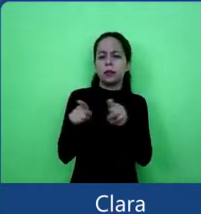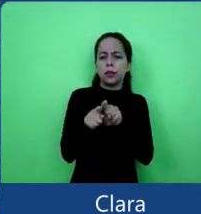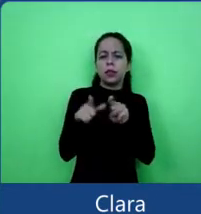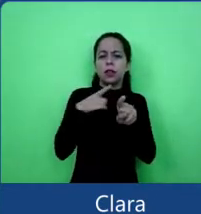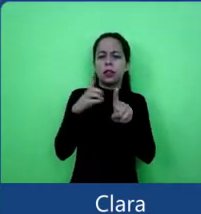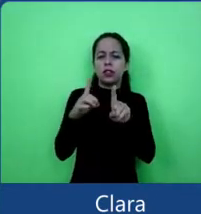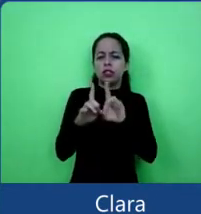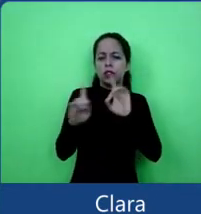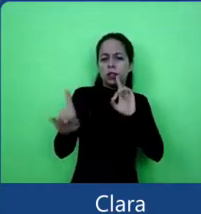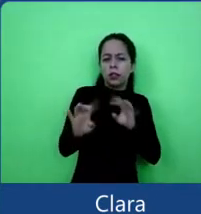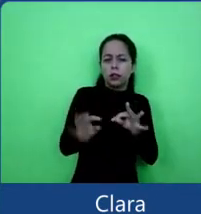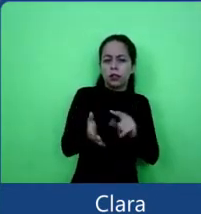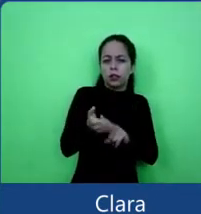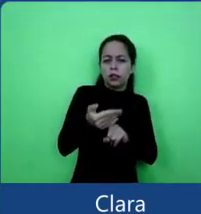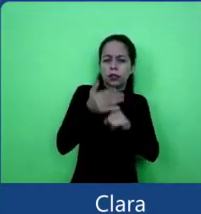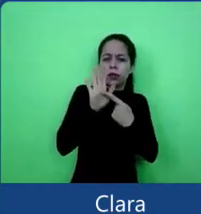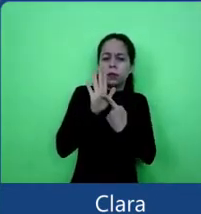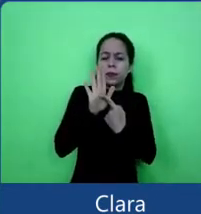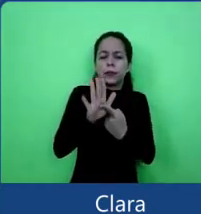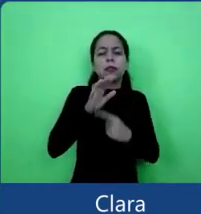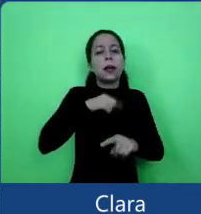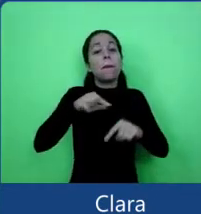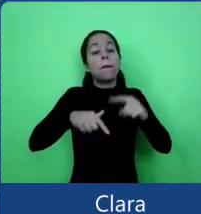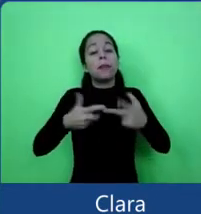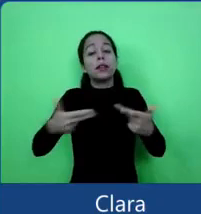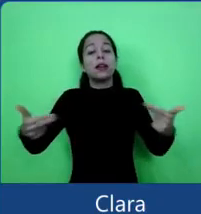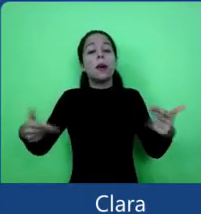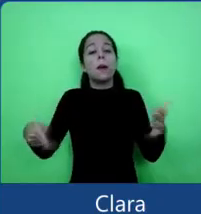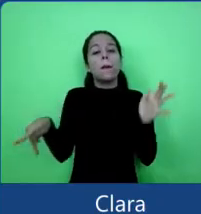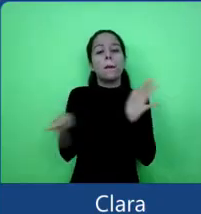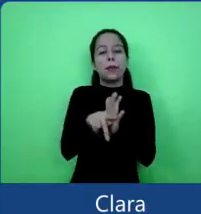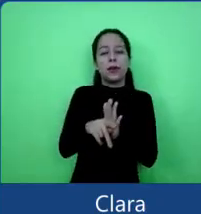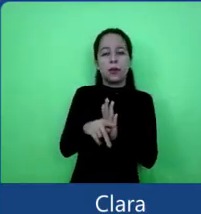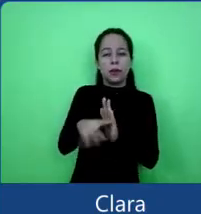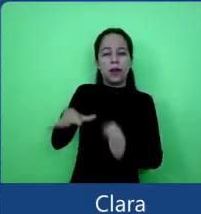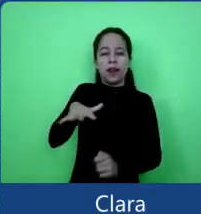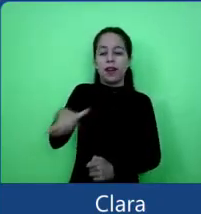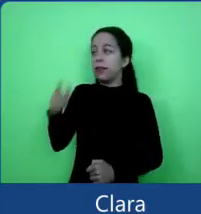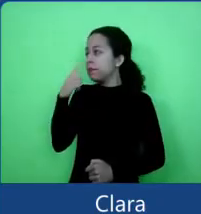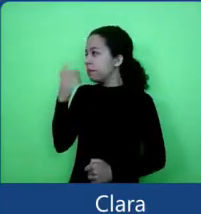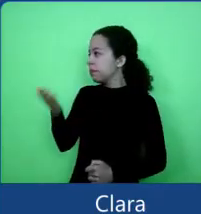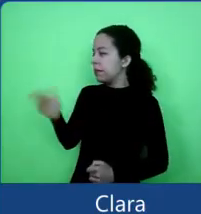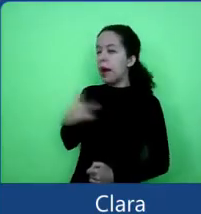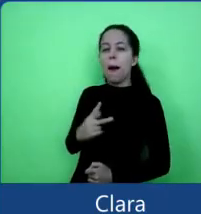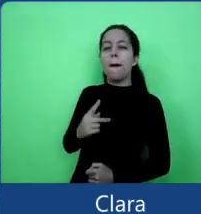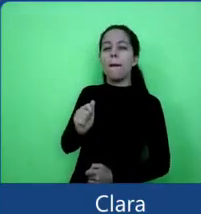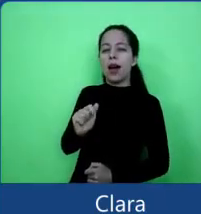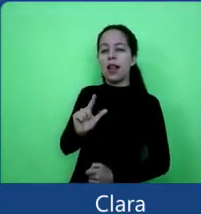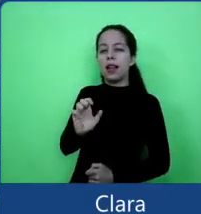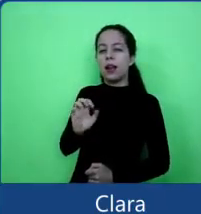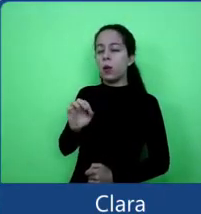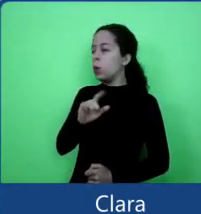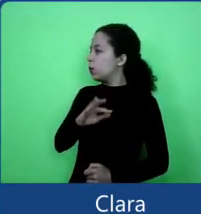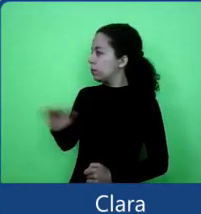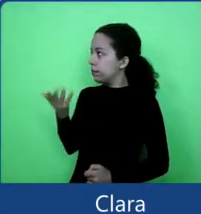da paleoclimatologia para a gente ter indicadores de como o clima era no passado, né?